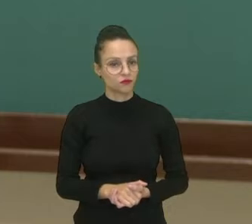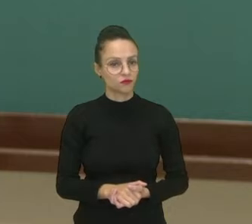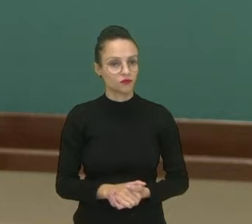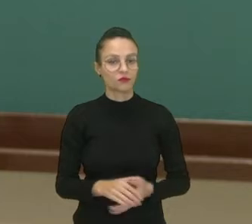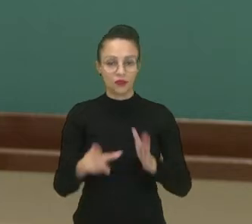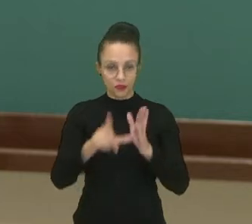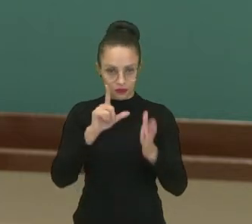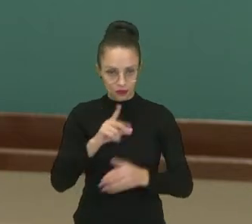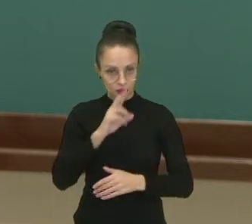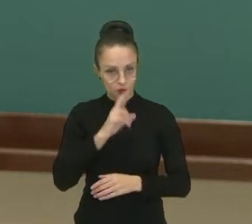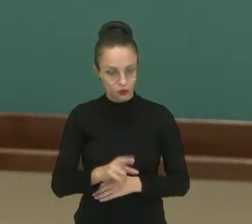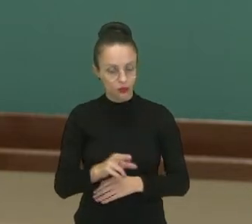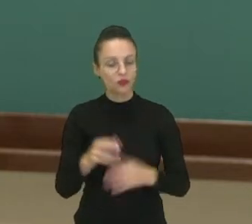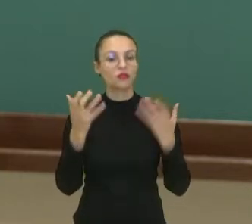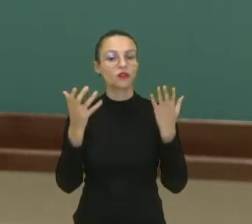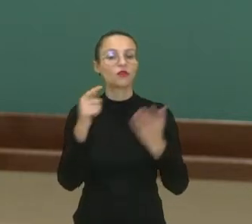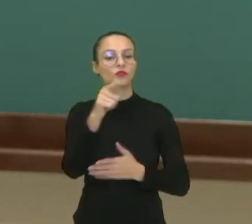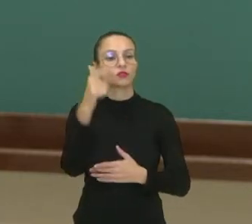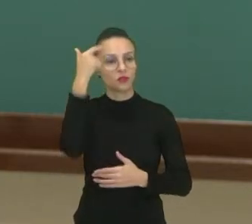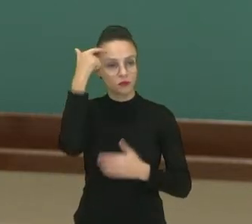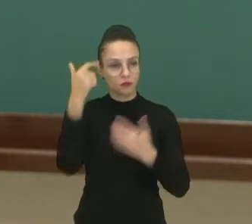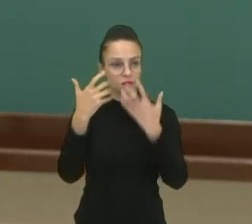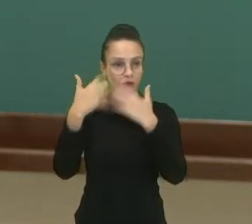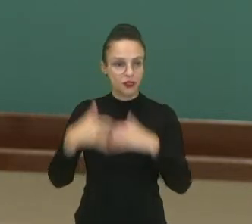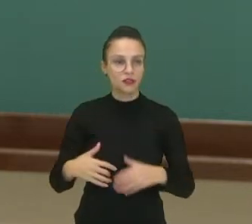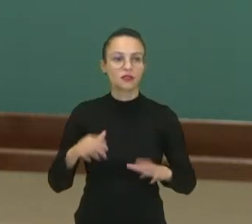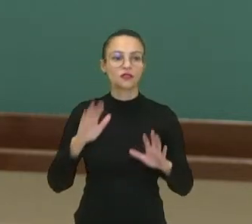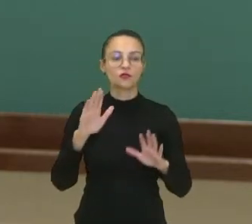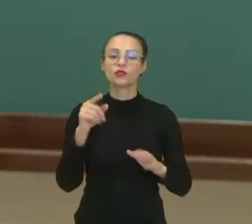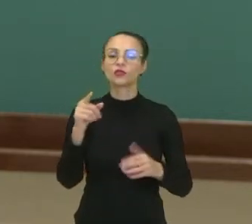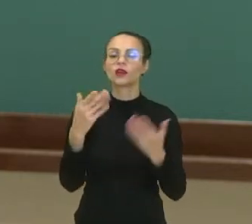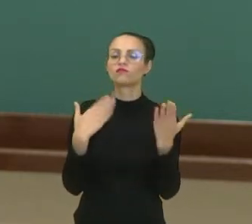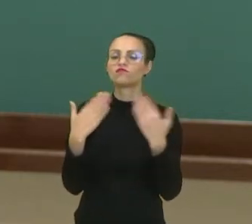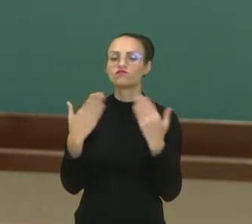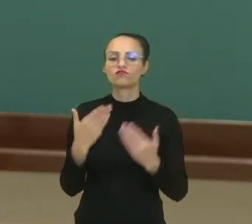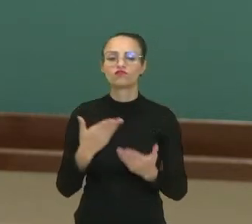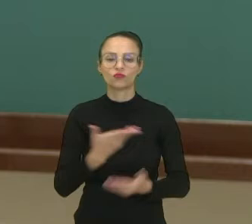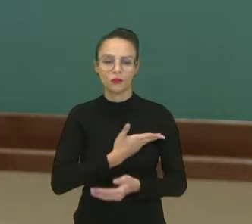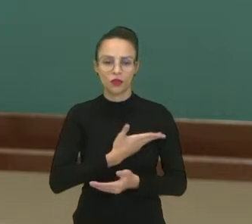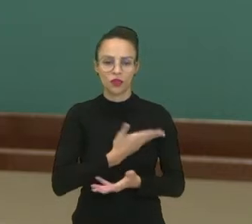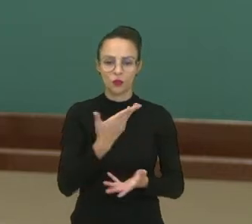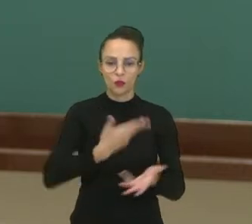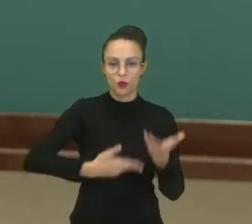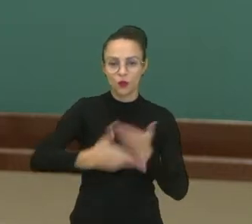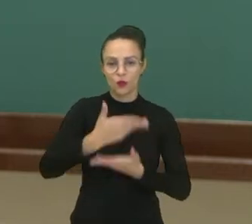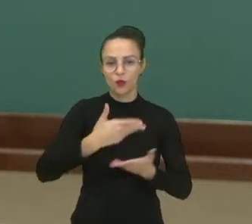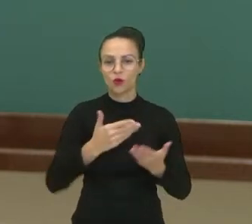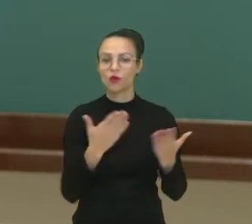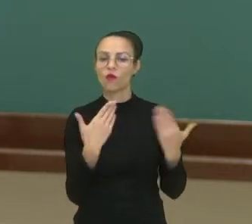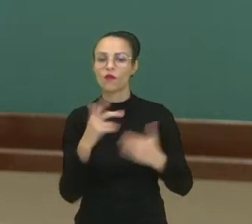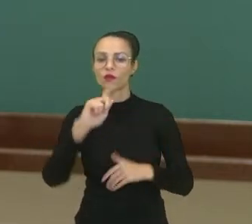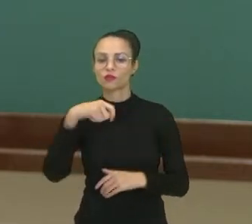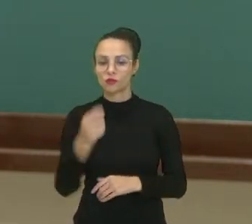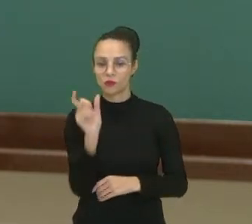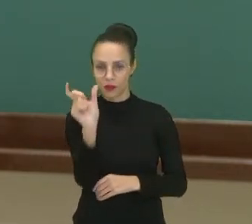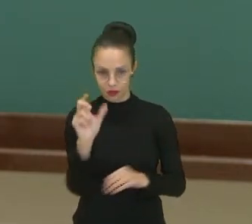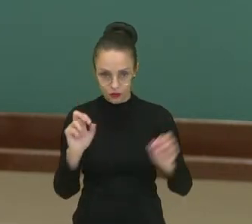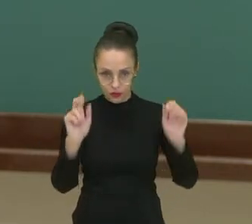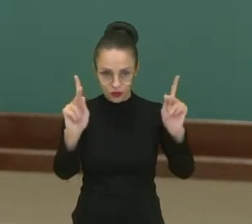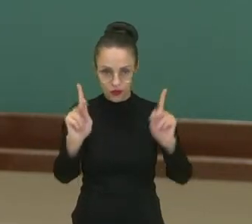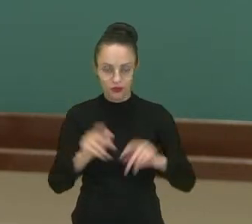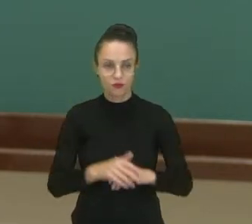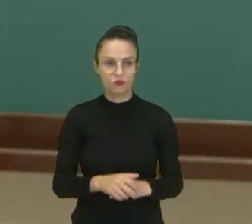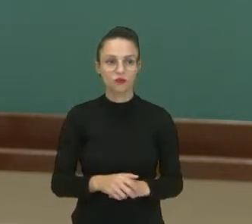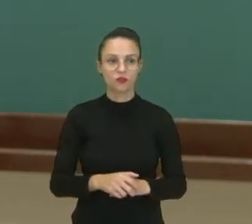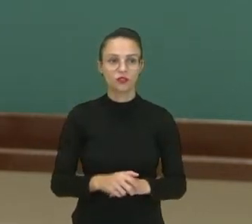Antes de responder, o que eu quero que você faça? Que você converse com um colega sobre essa palavra, ok?